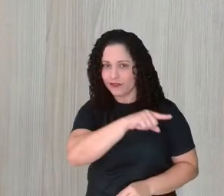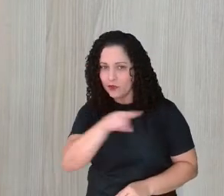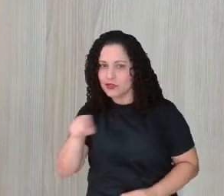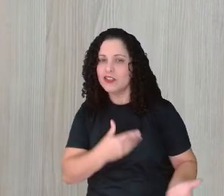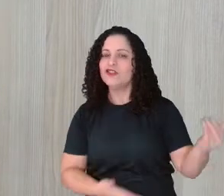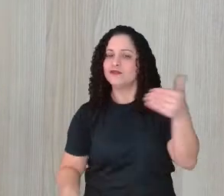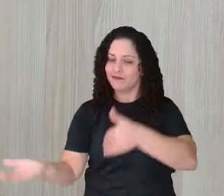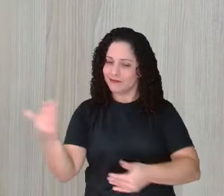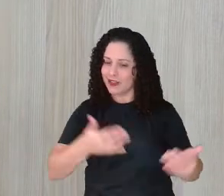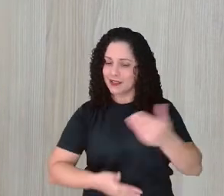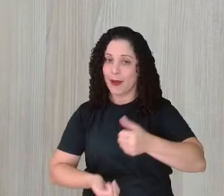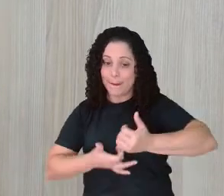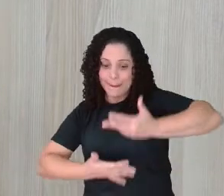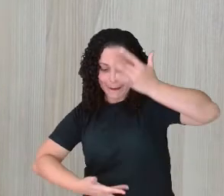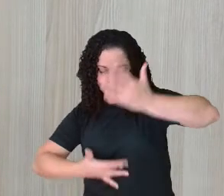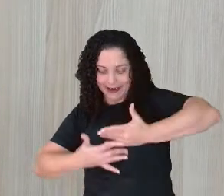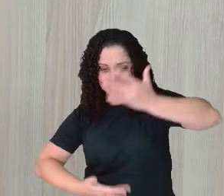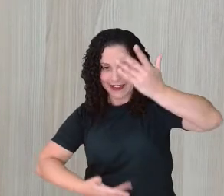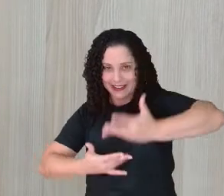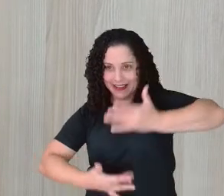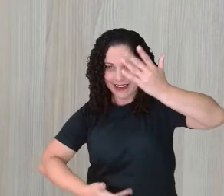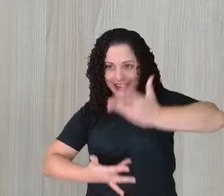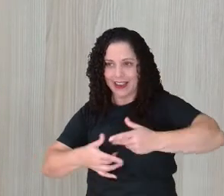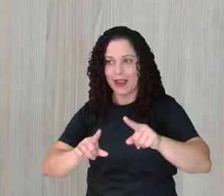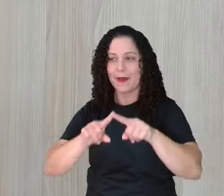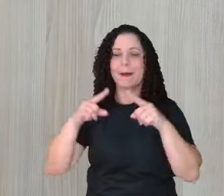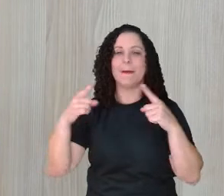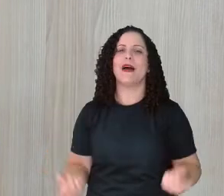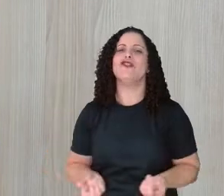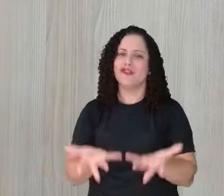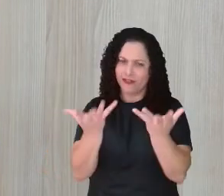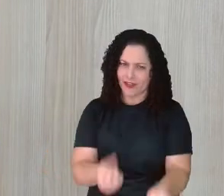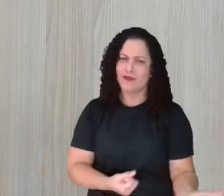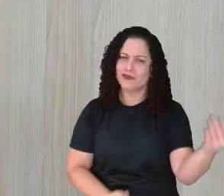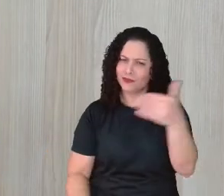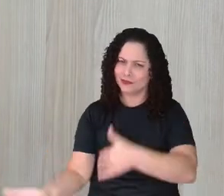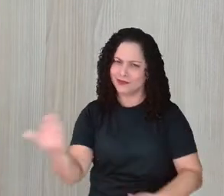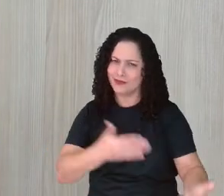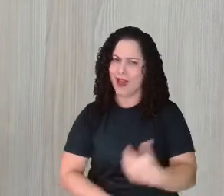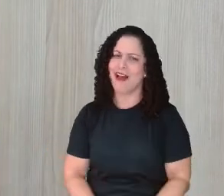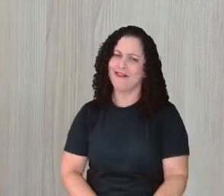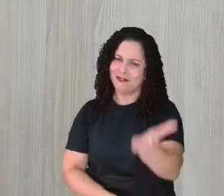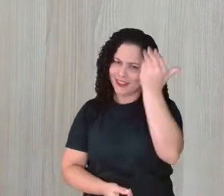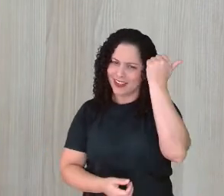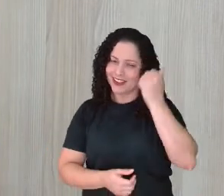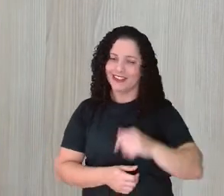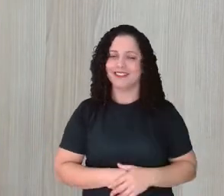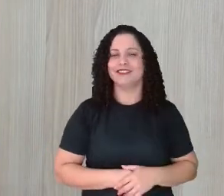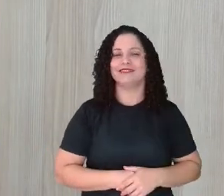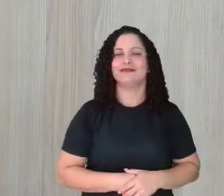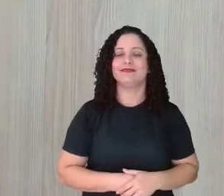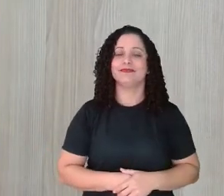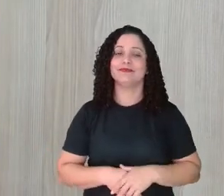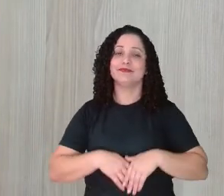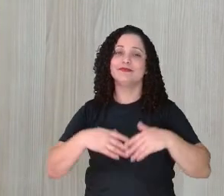gente que está aqui no chat, mas bora interagir? Bom, além